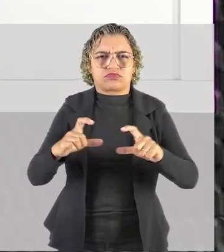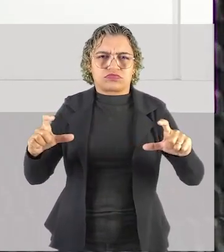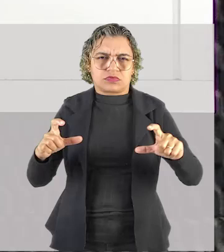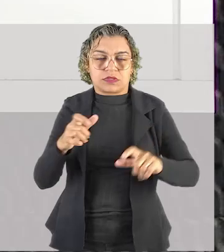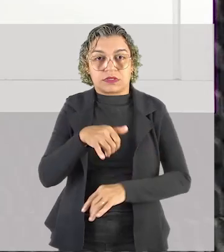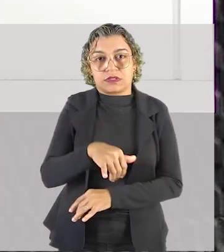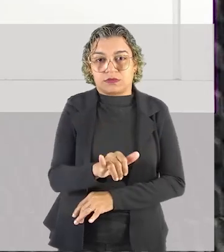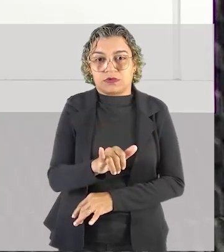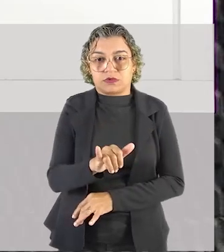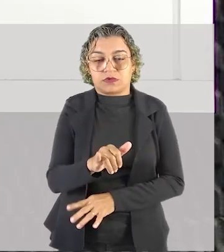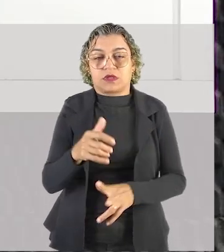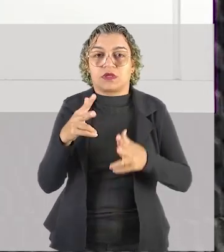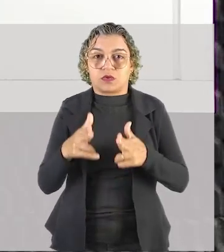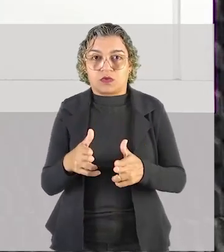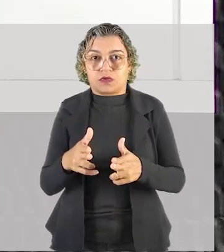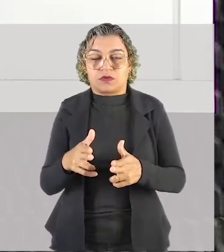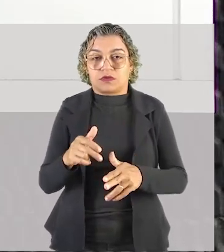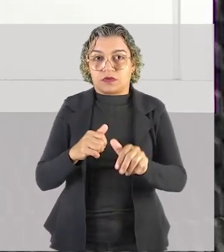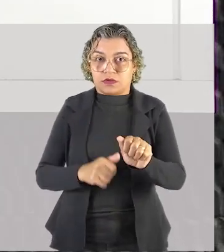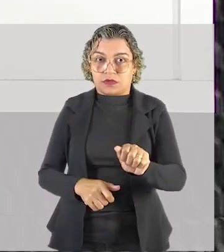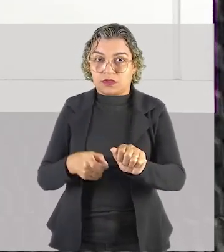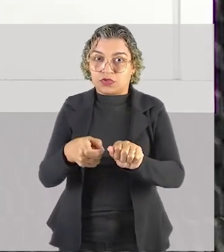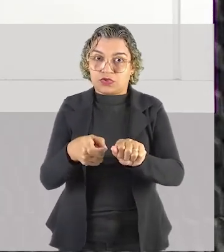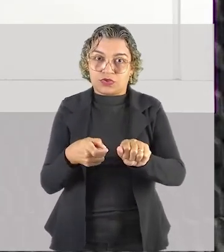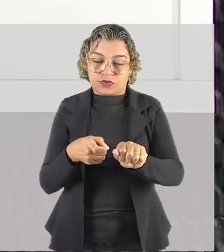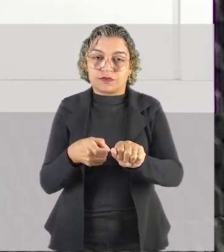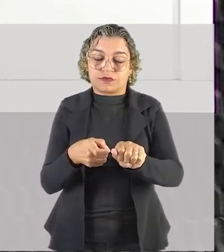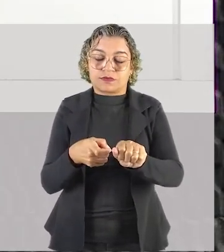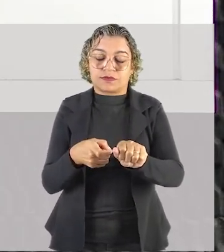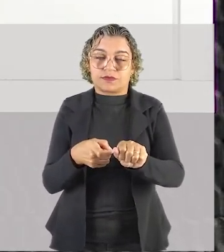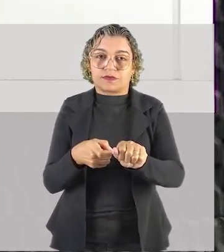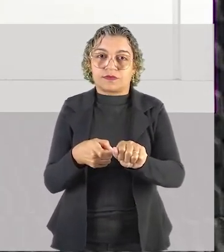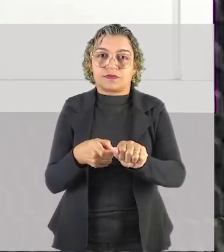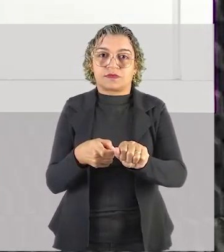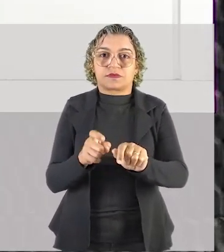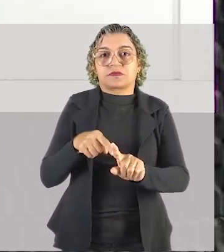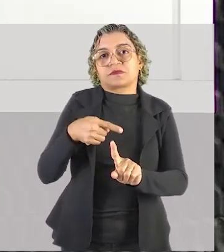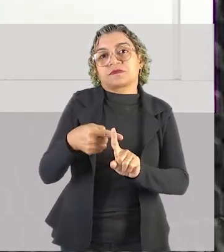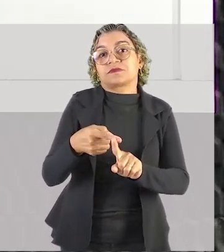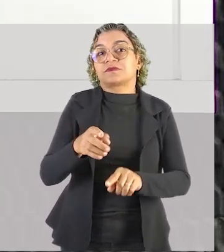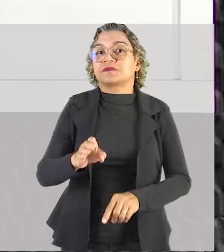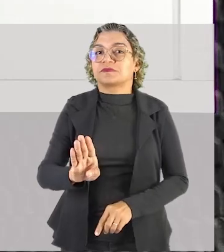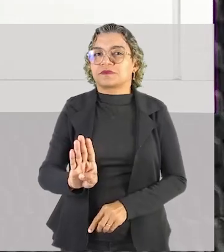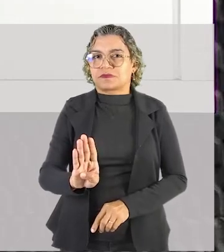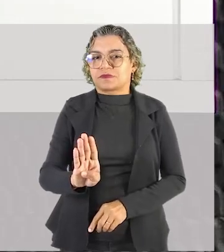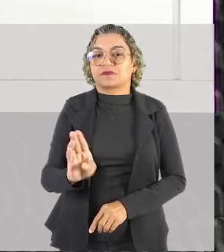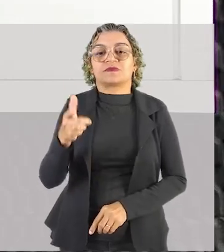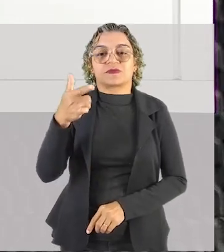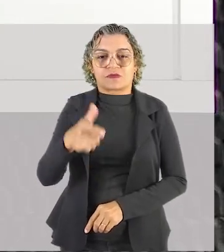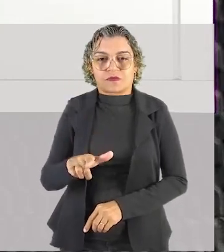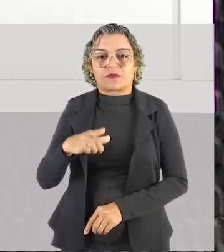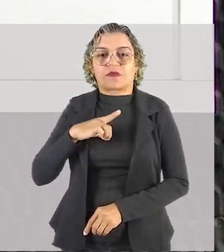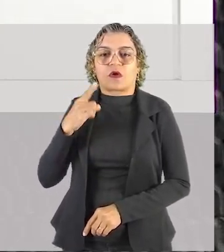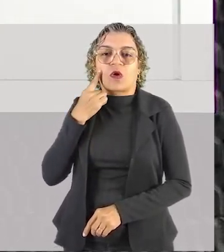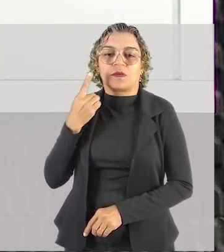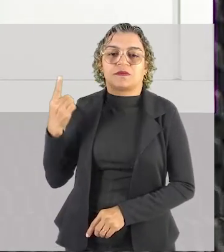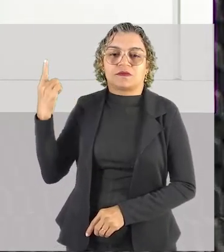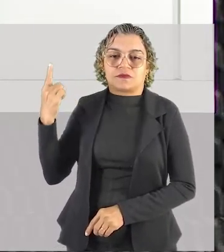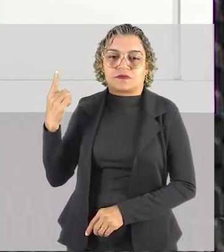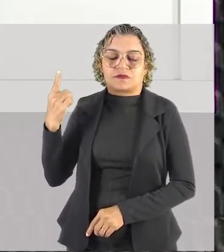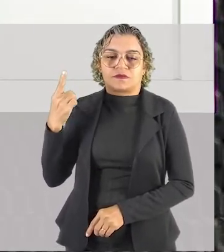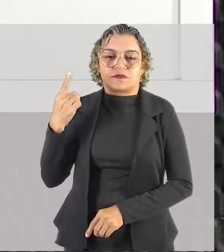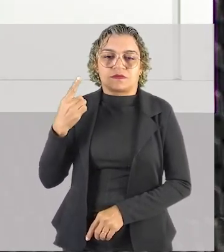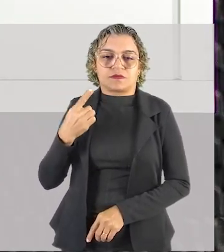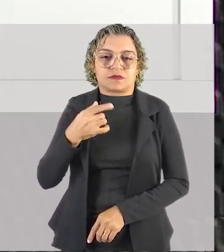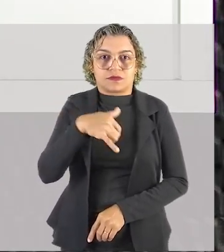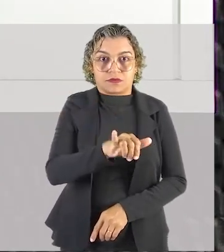Y igual a ax mais b. Ó. De novo, nós temos